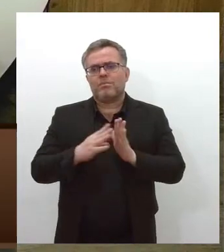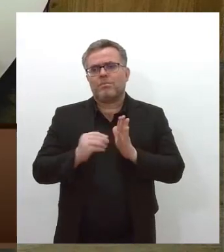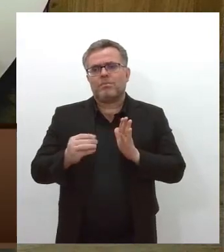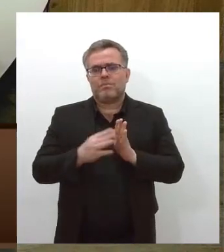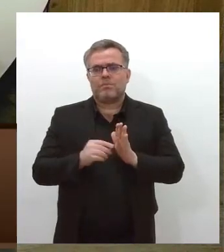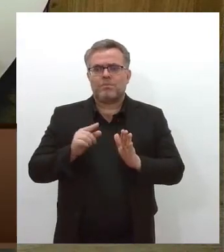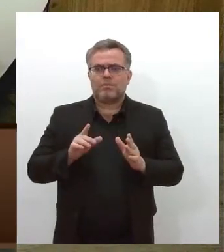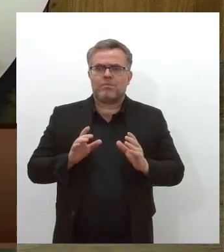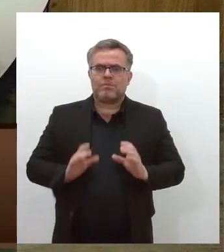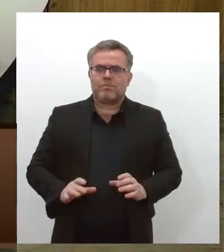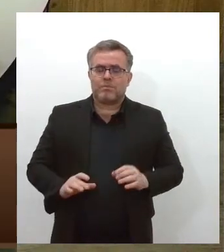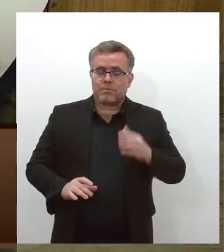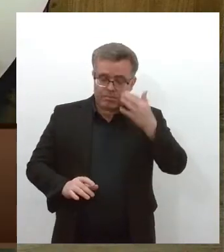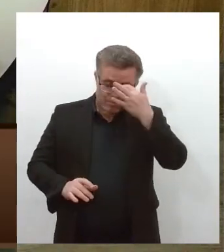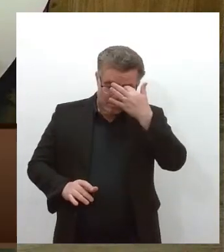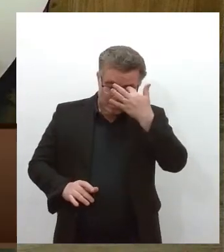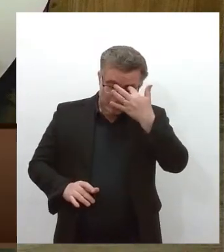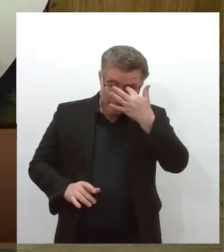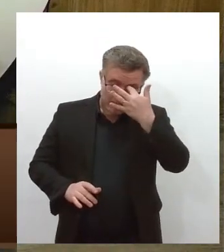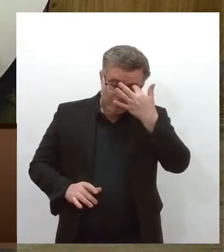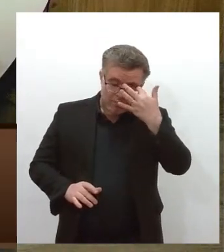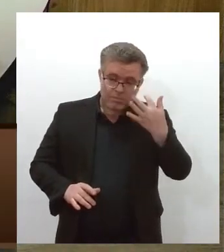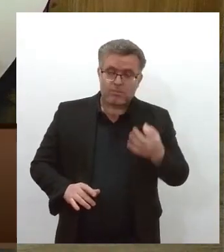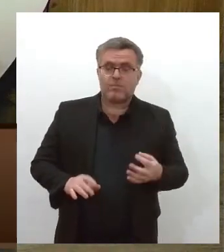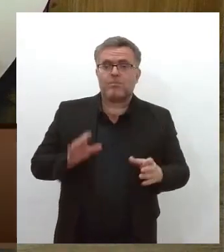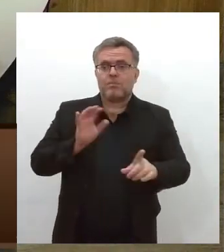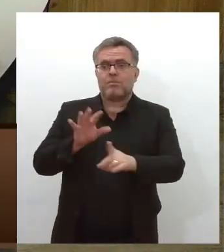diria, afeta a democracia.